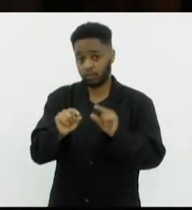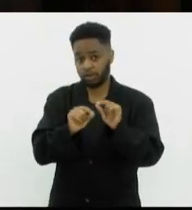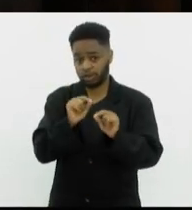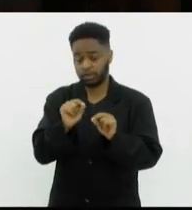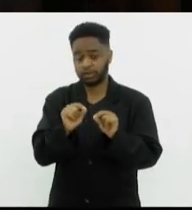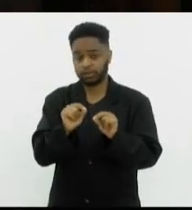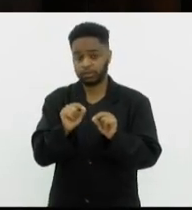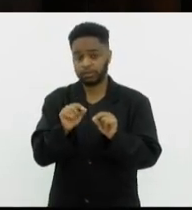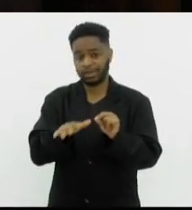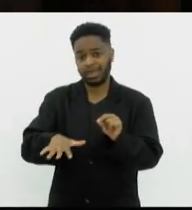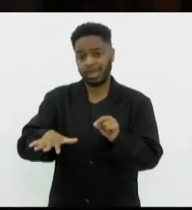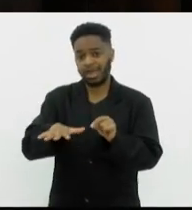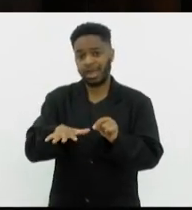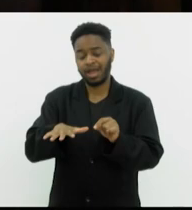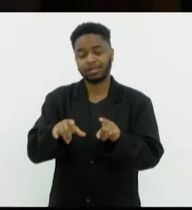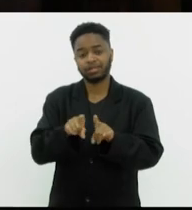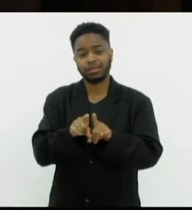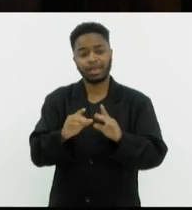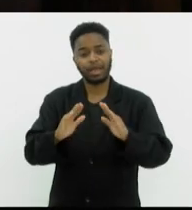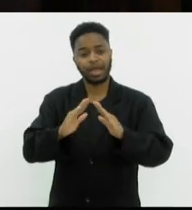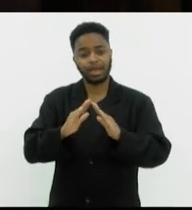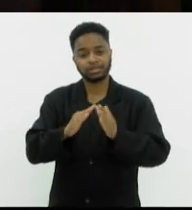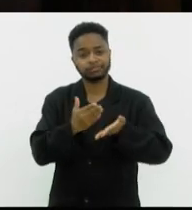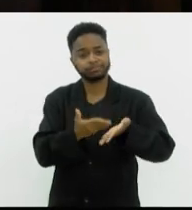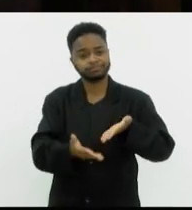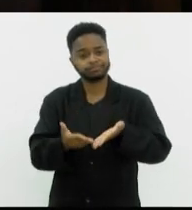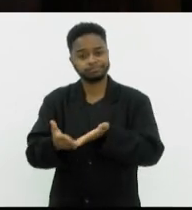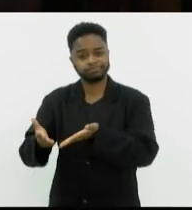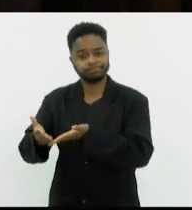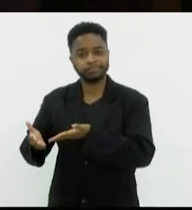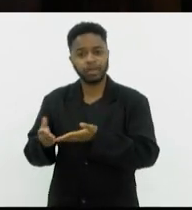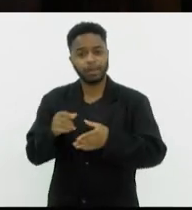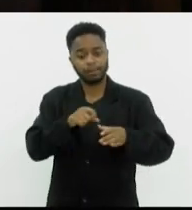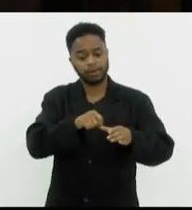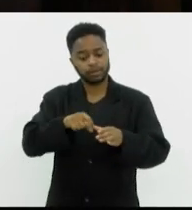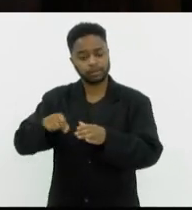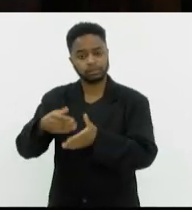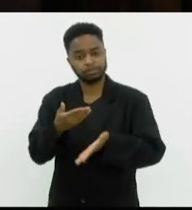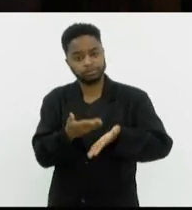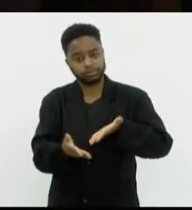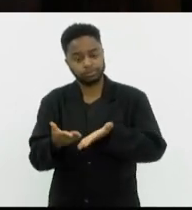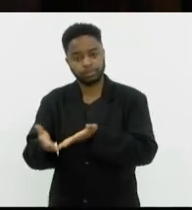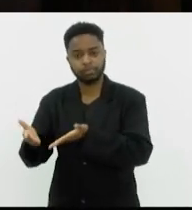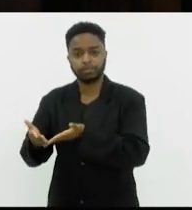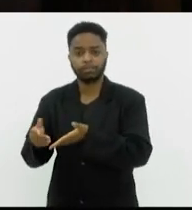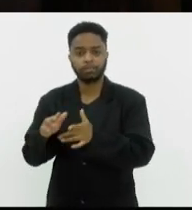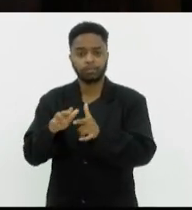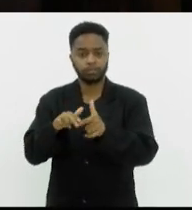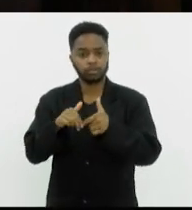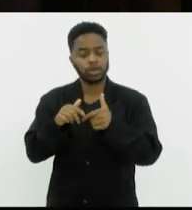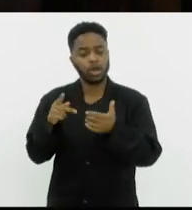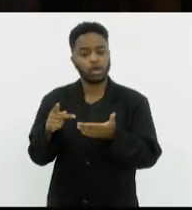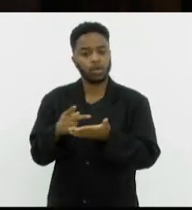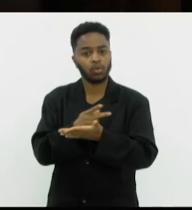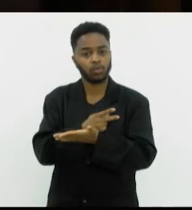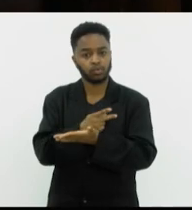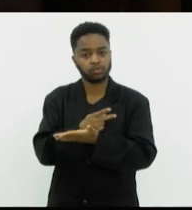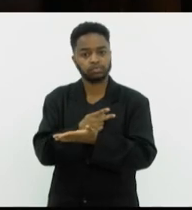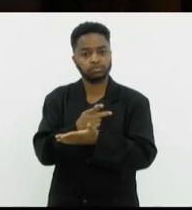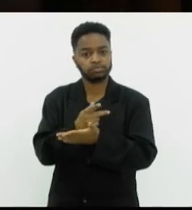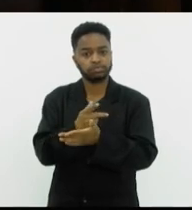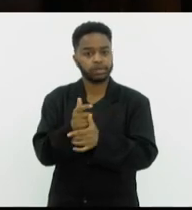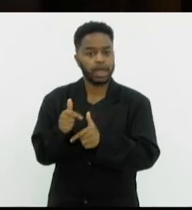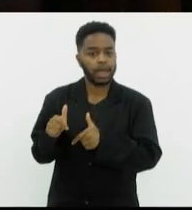lavouras e casas totalmente perdidas que o nosso povo está tendo como consequência dessas